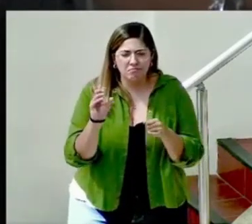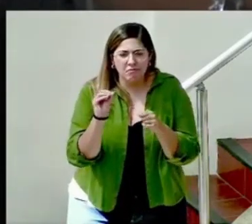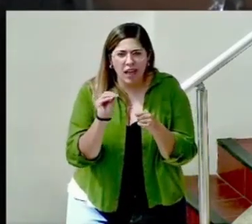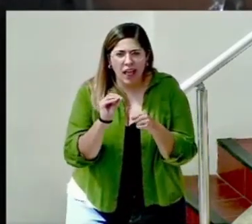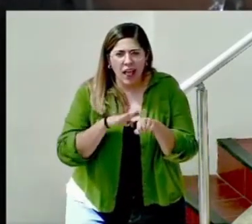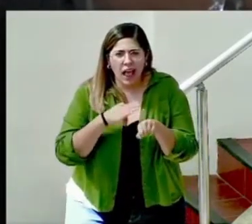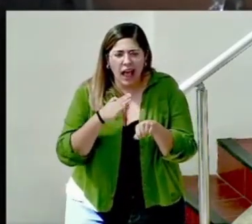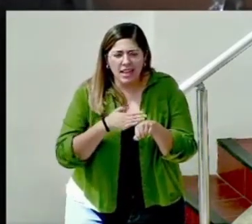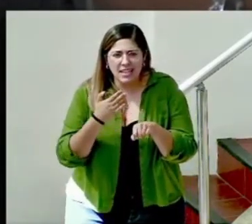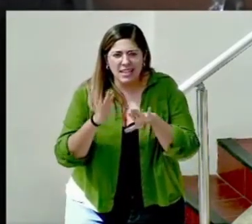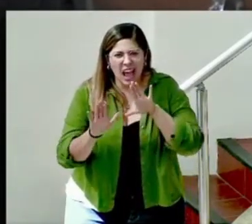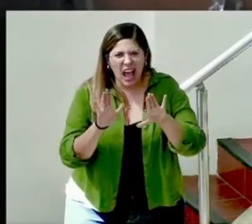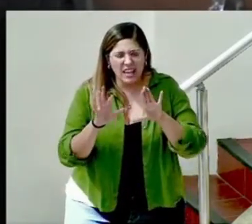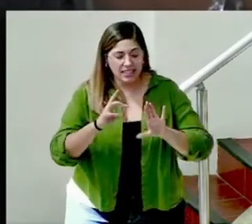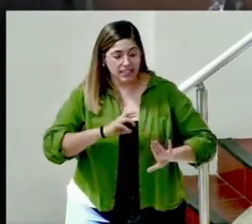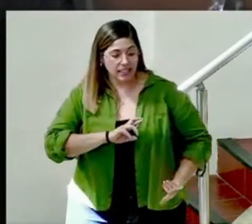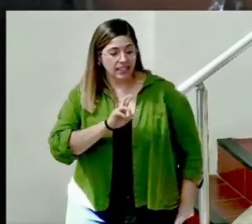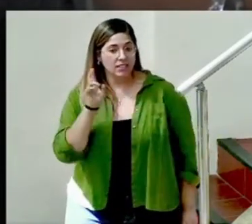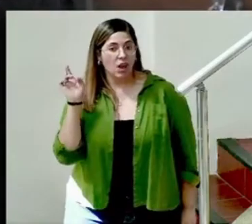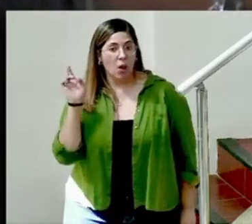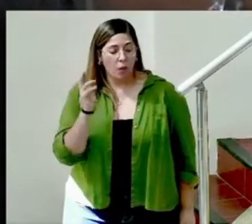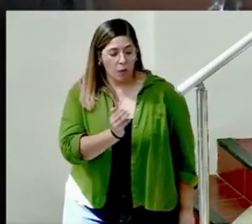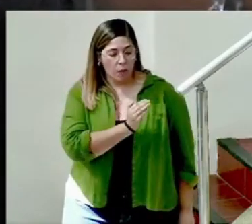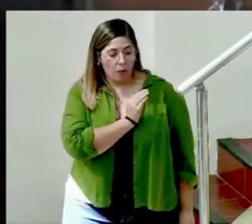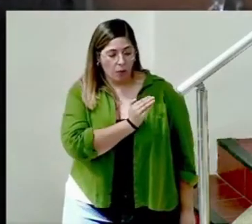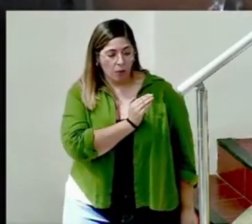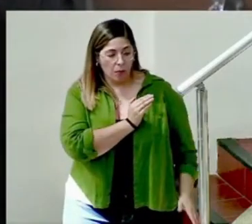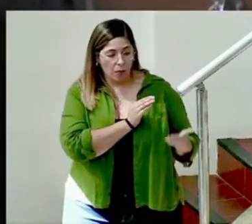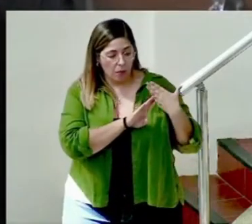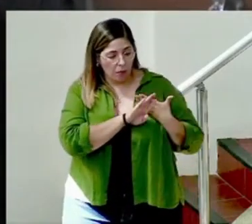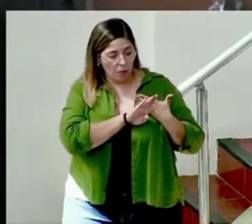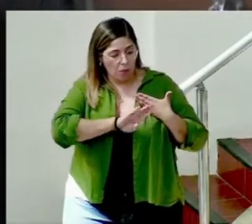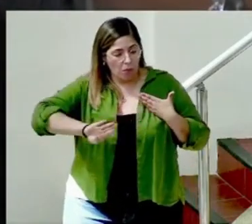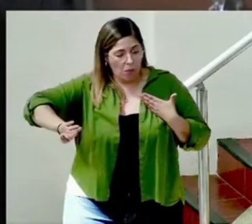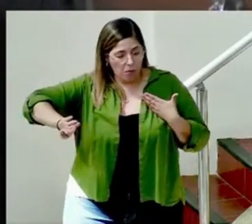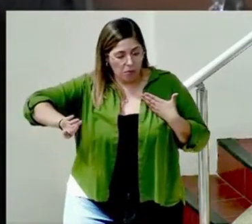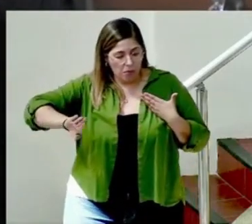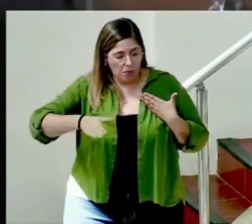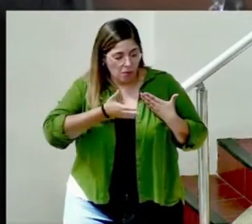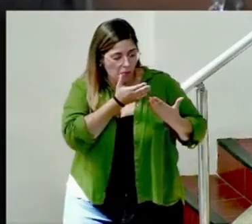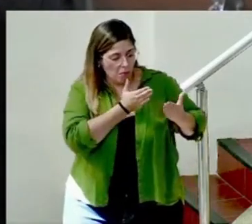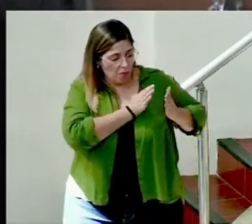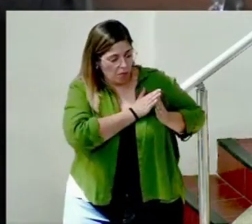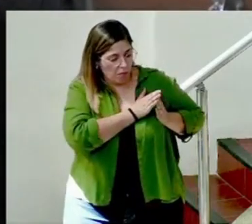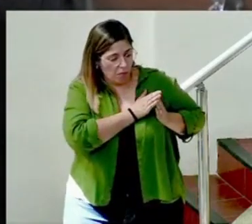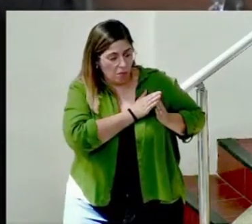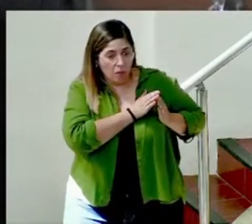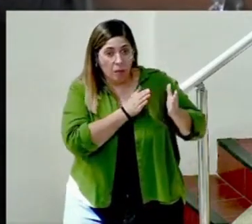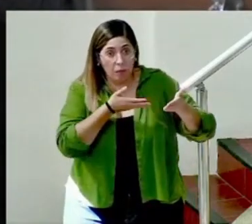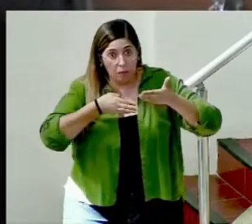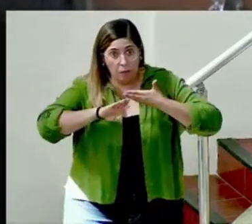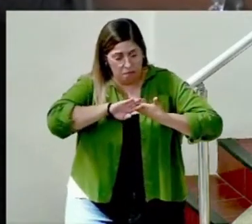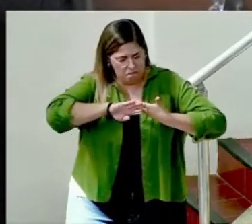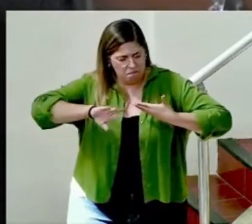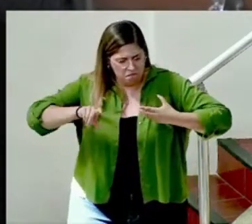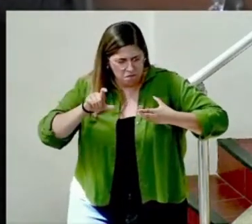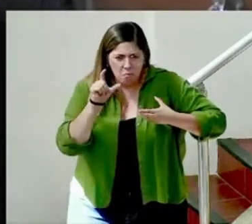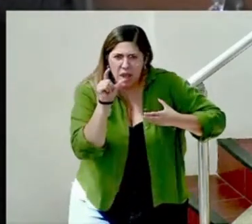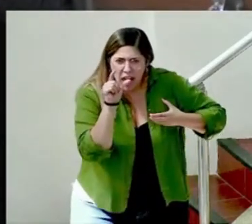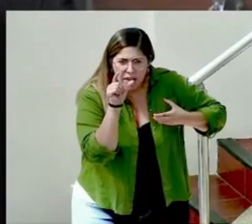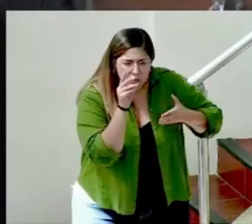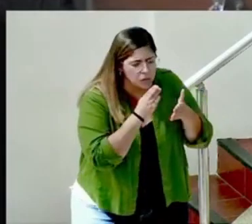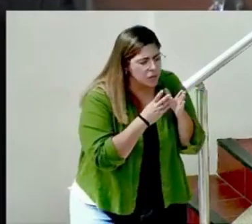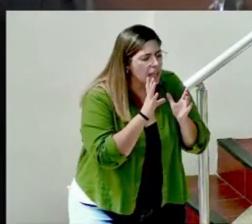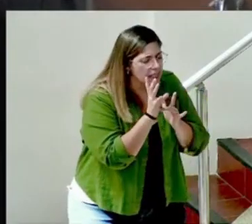compartimento religioso e colocado lá dentro Deus? E aí talvez você diga, olha, aqui é o ministério,